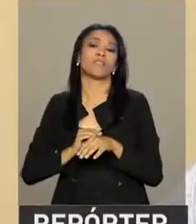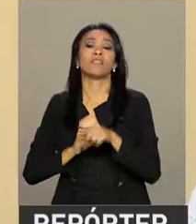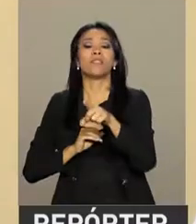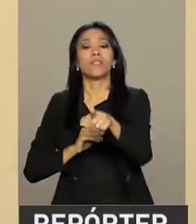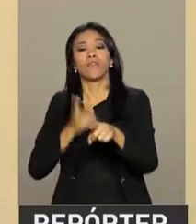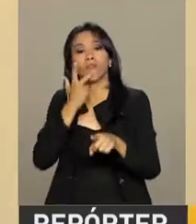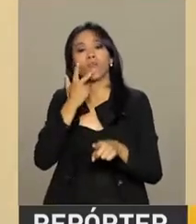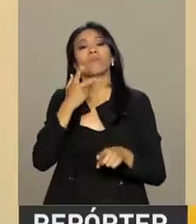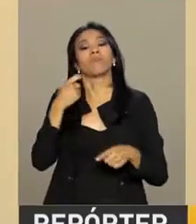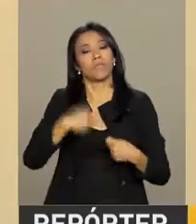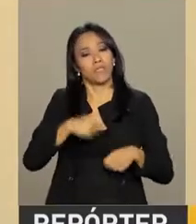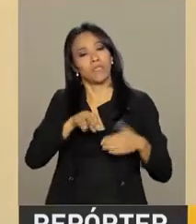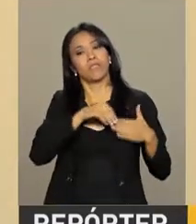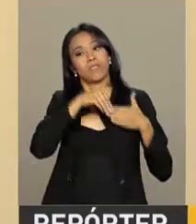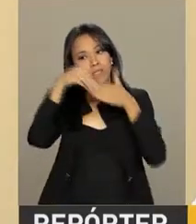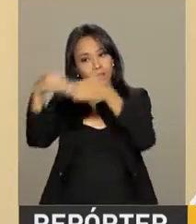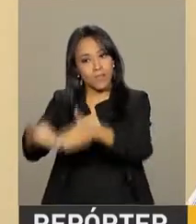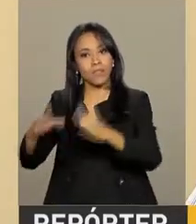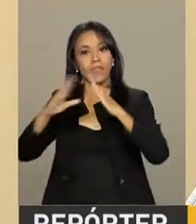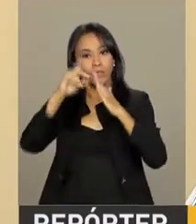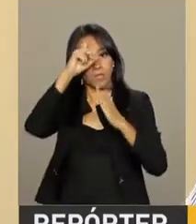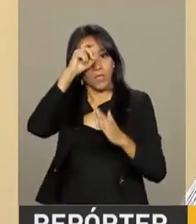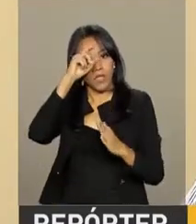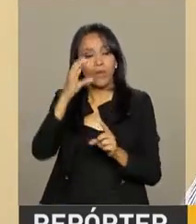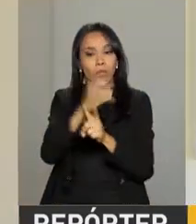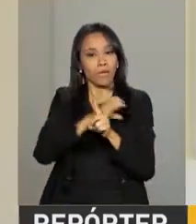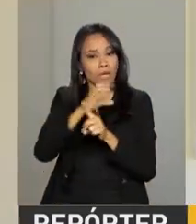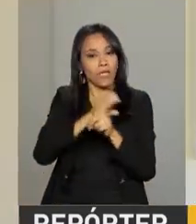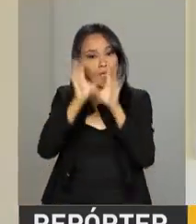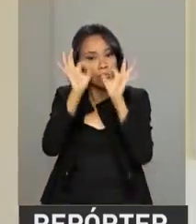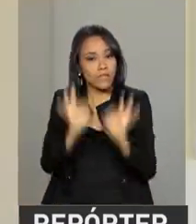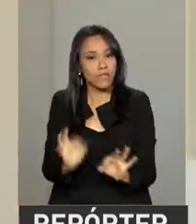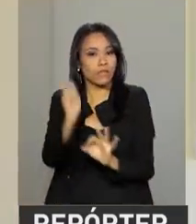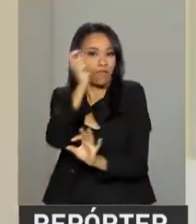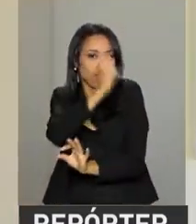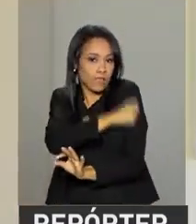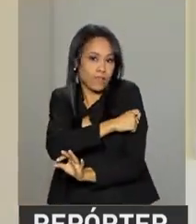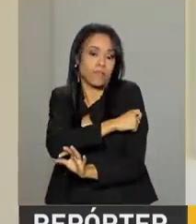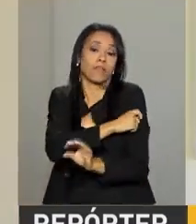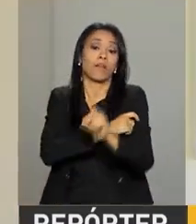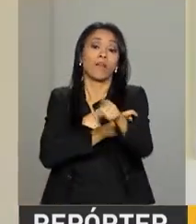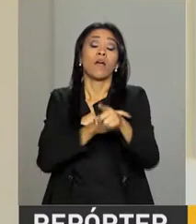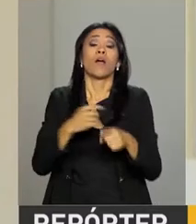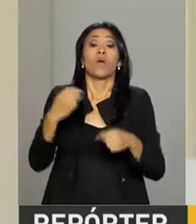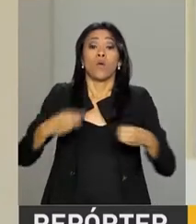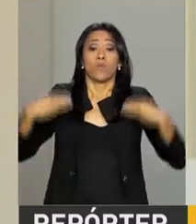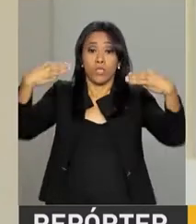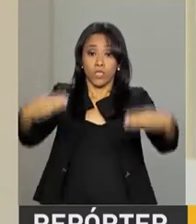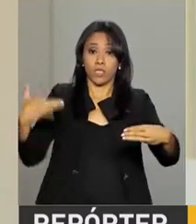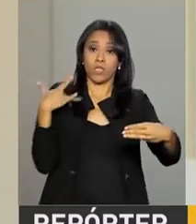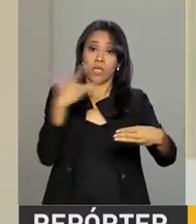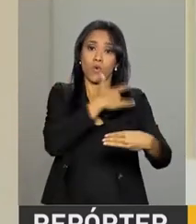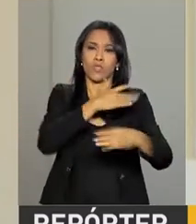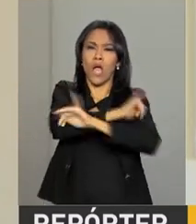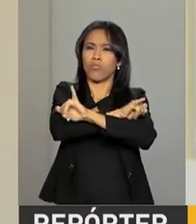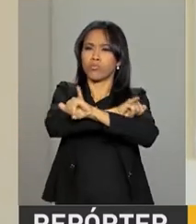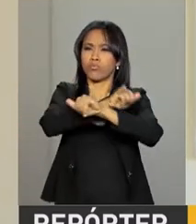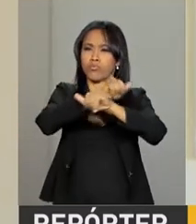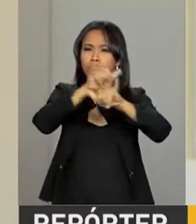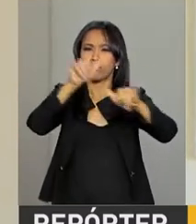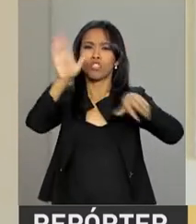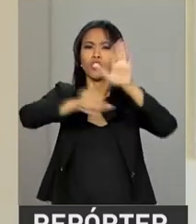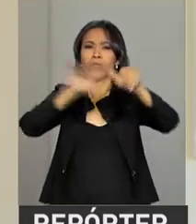comparecer e renovar o cartão das crianças é importante o ministério da saúde está convocando mais de 47 milhões de